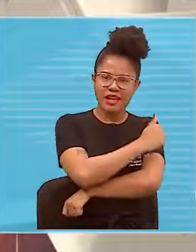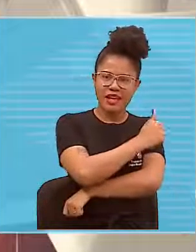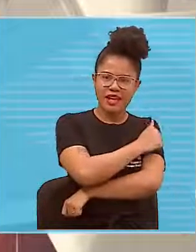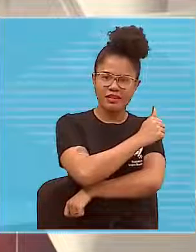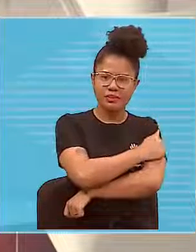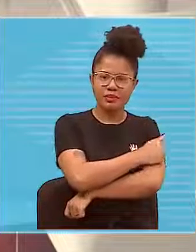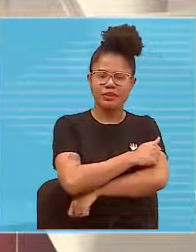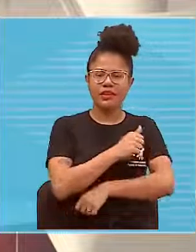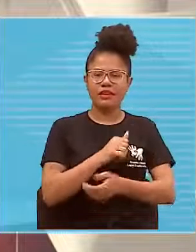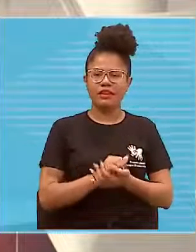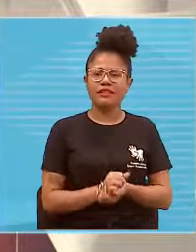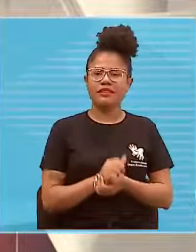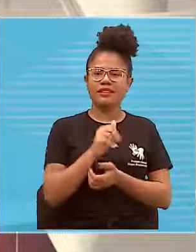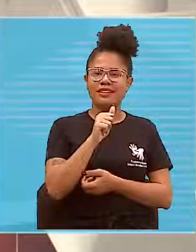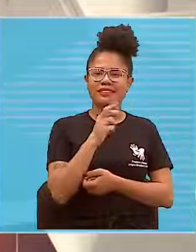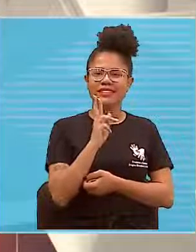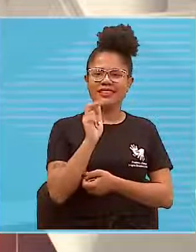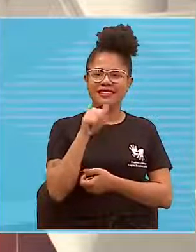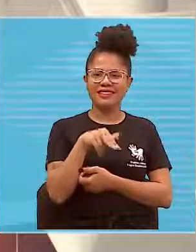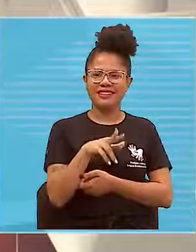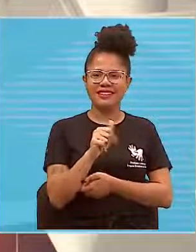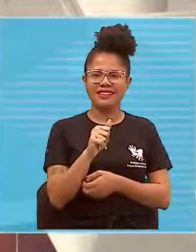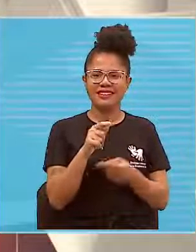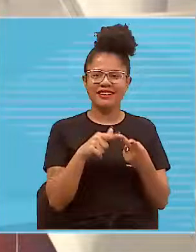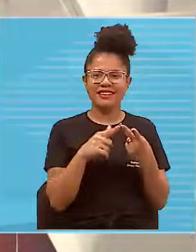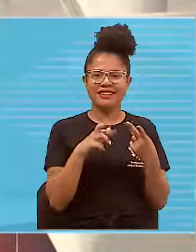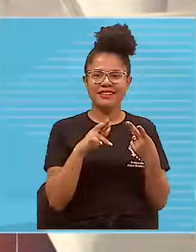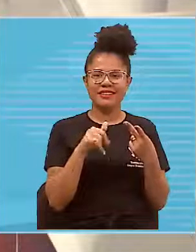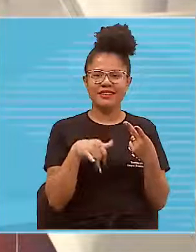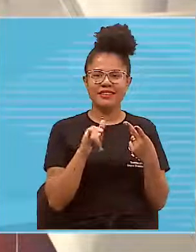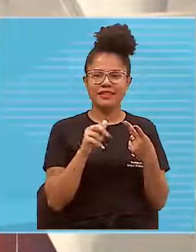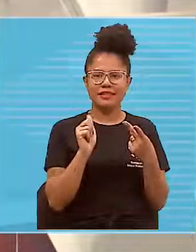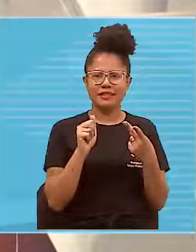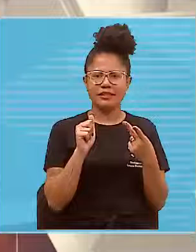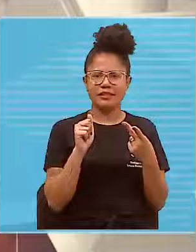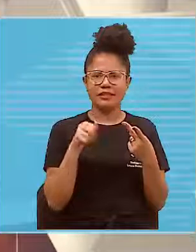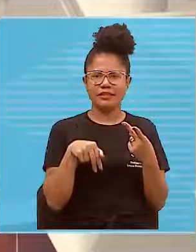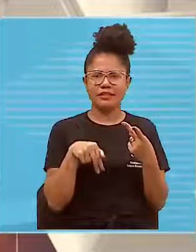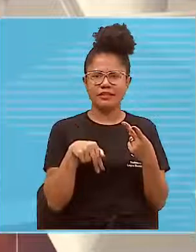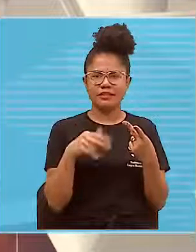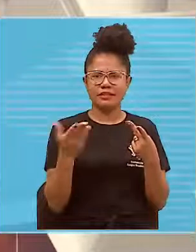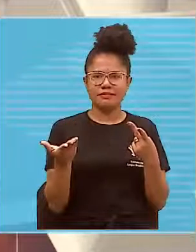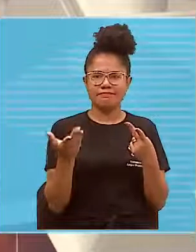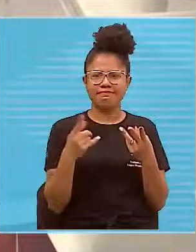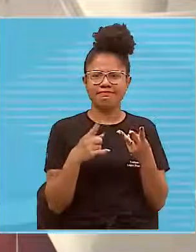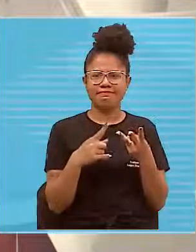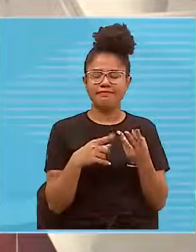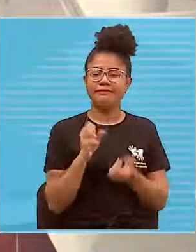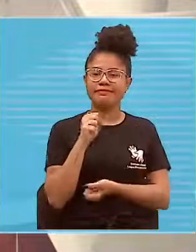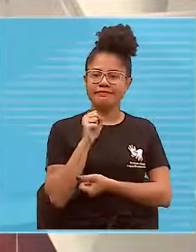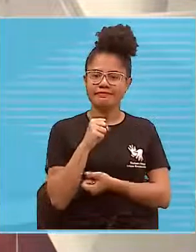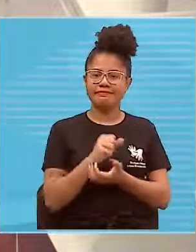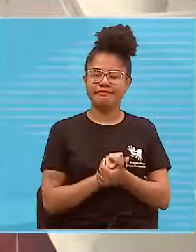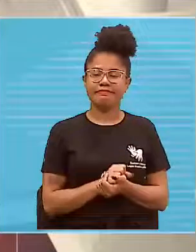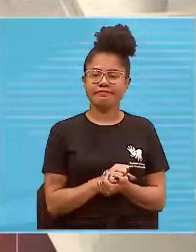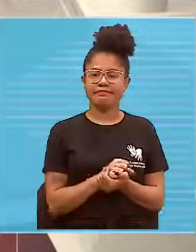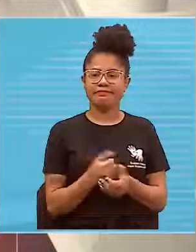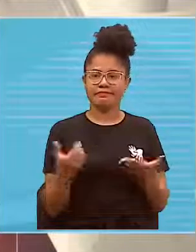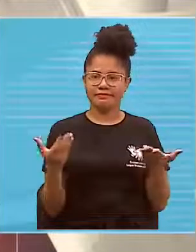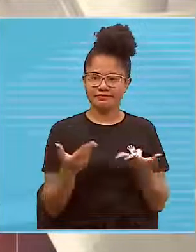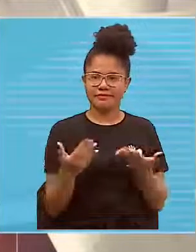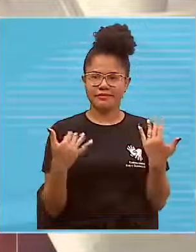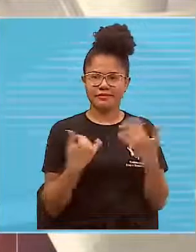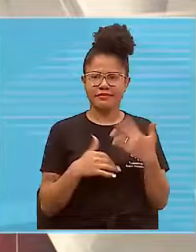Rian Gabriel, meu bom dia para vocês. Garanto, Adriana, que agora, na prova do